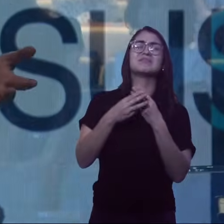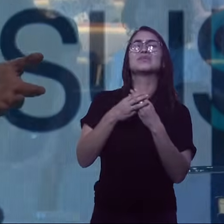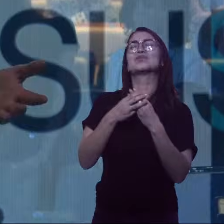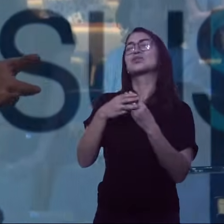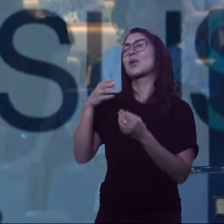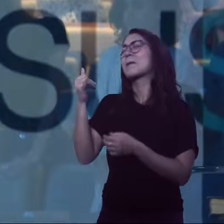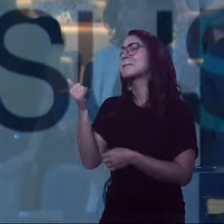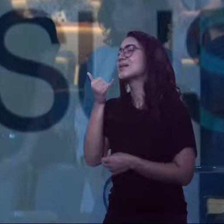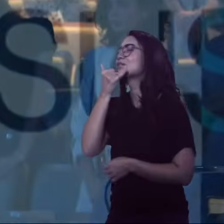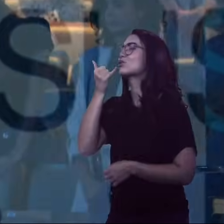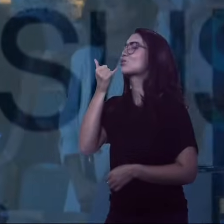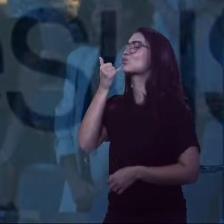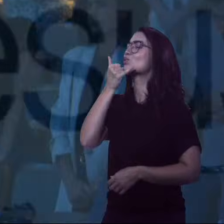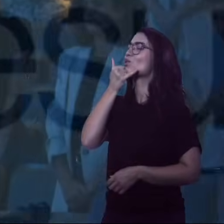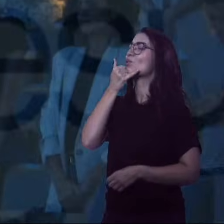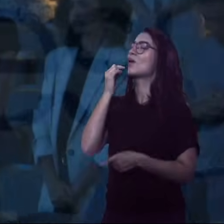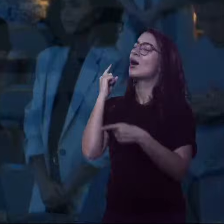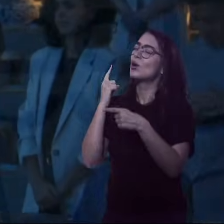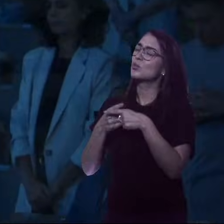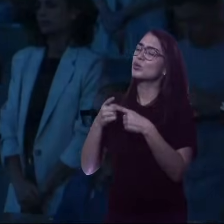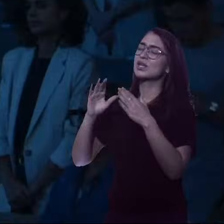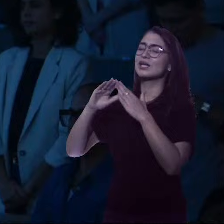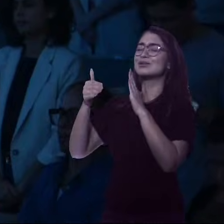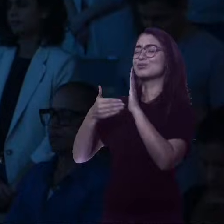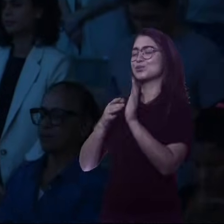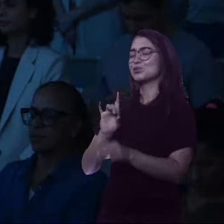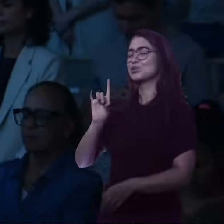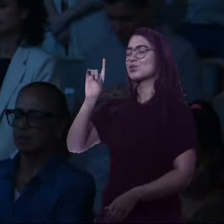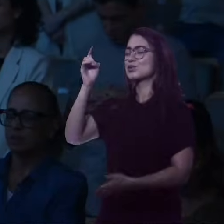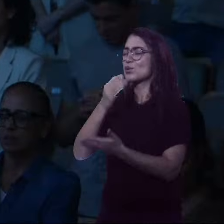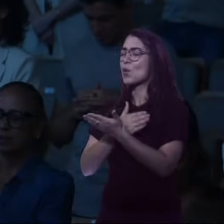Senhor começou em mim, o Senhor vai terminar.